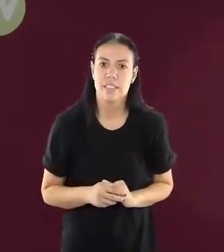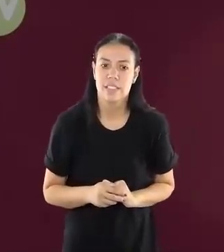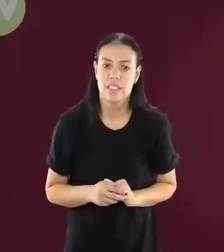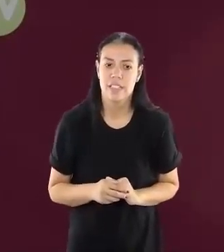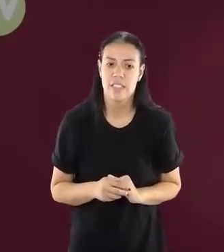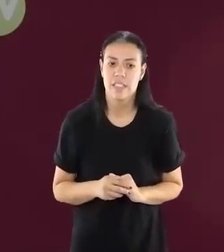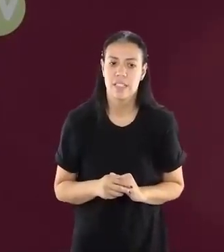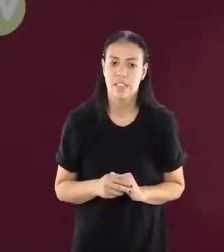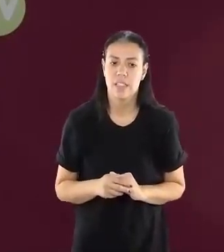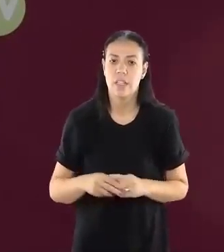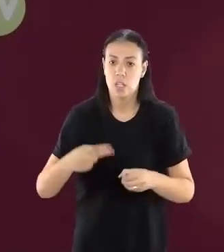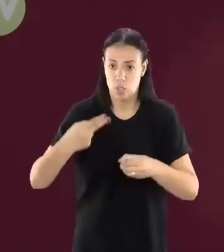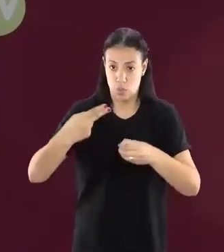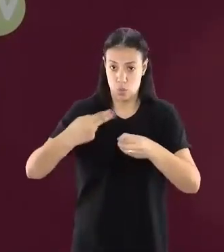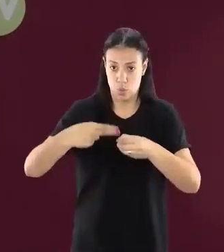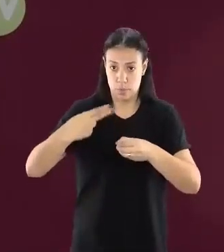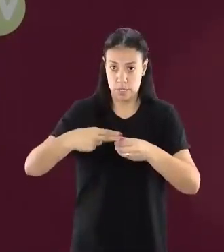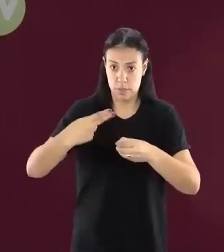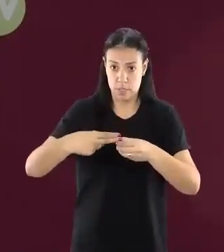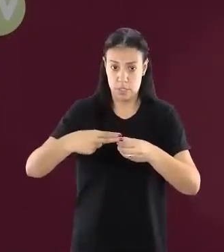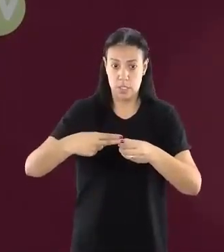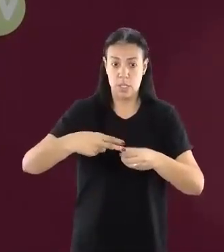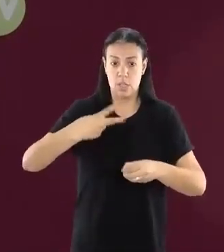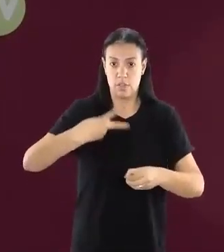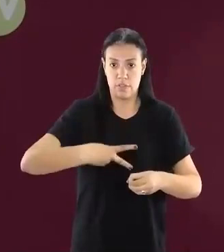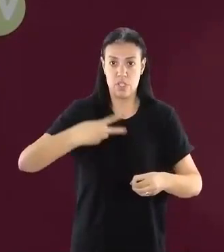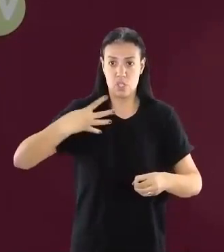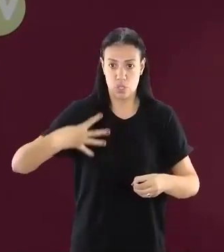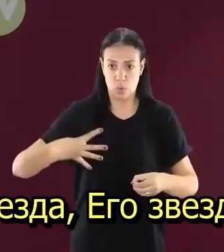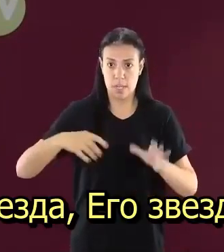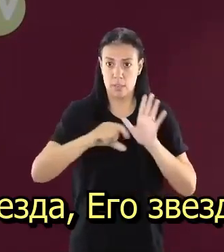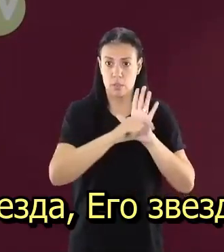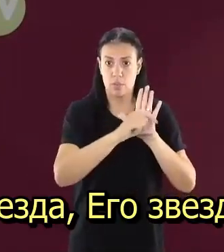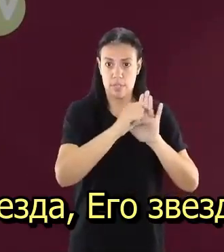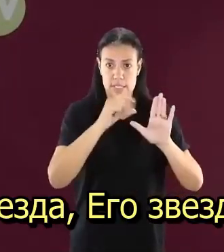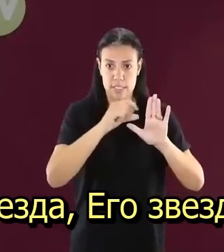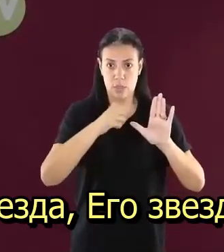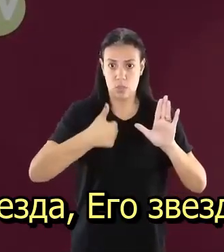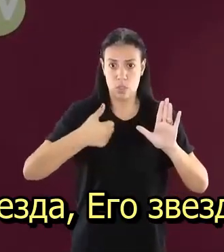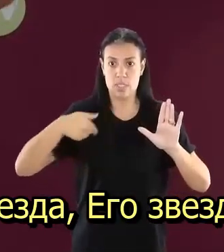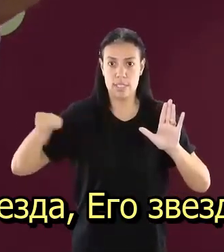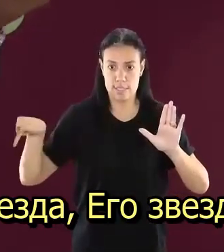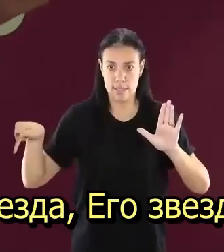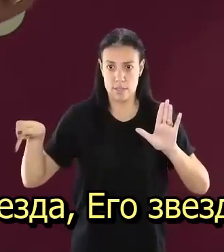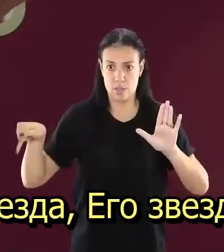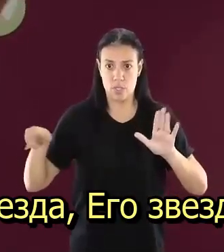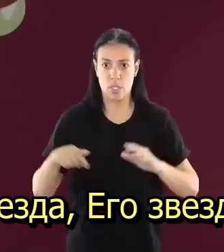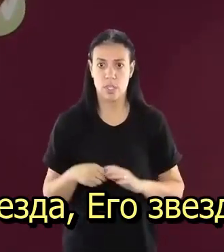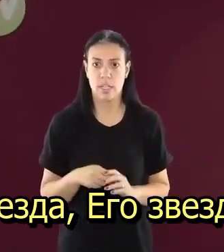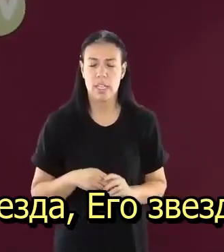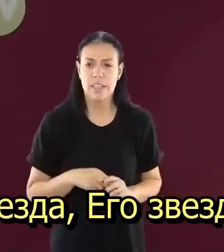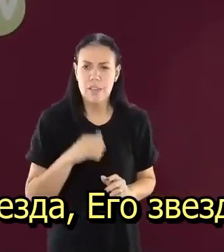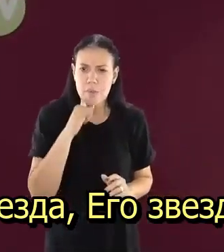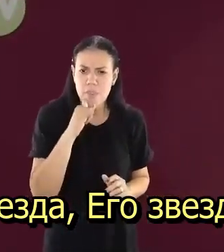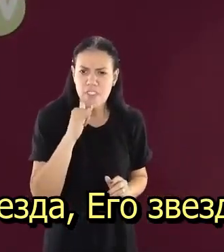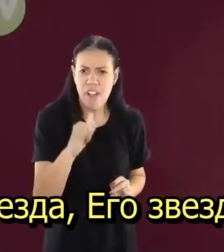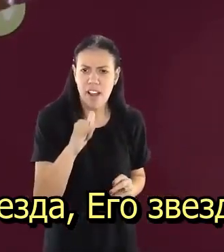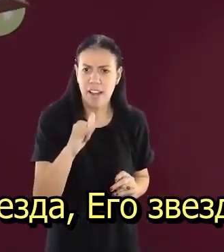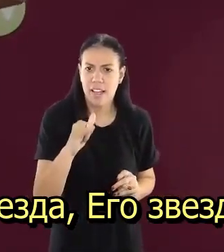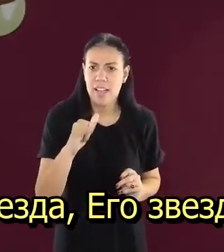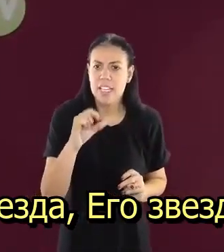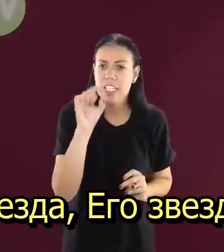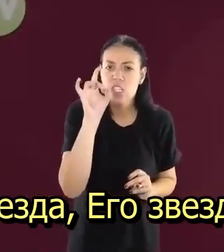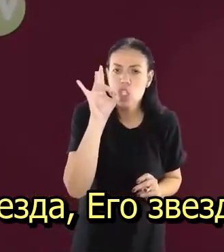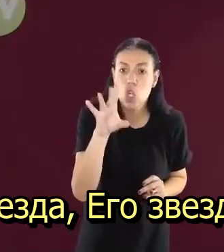diz que eles viram a estrela de Jacó, era uma profecia, era um sinal. E mesmo com esta limitação de revelação, apenas